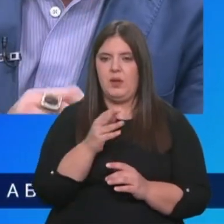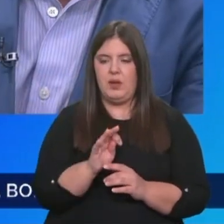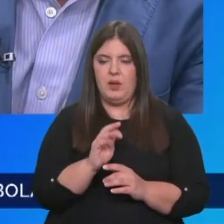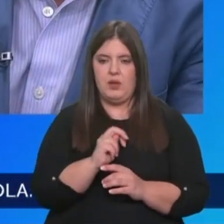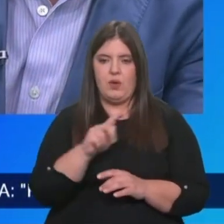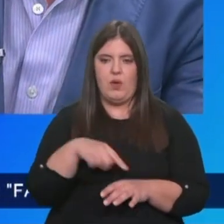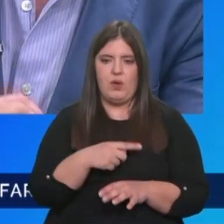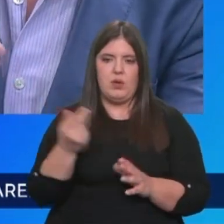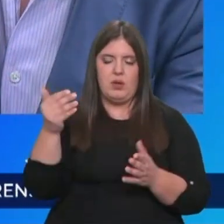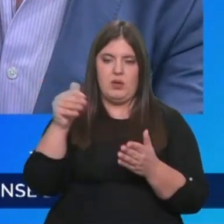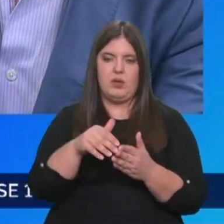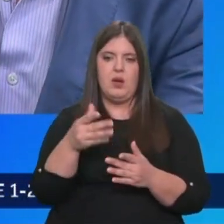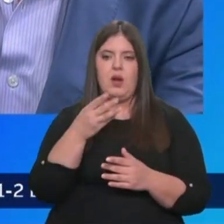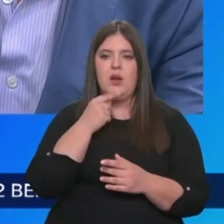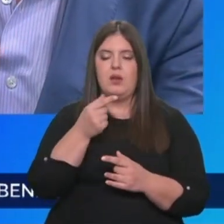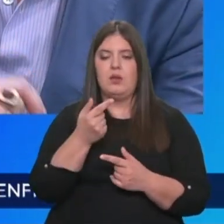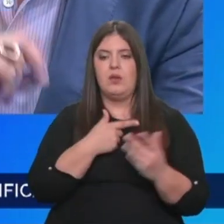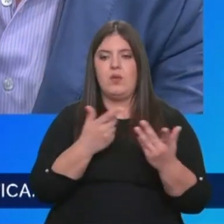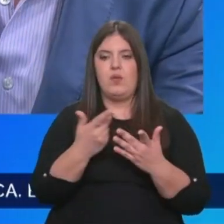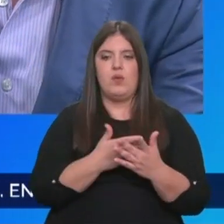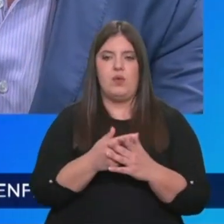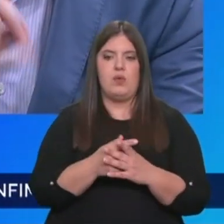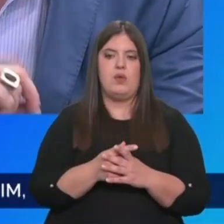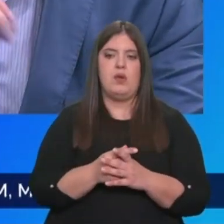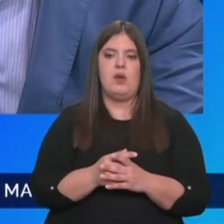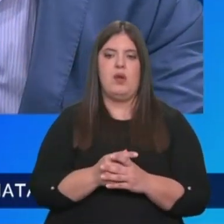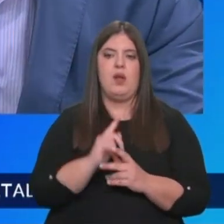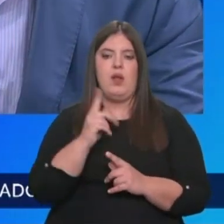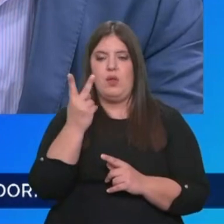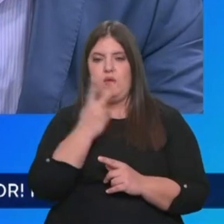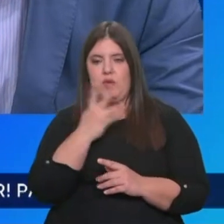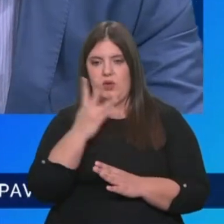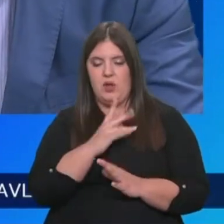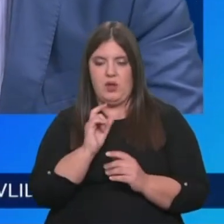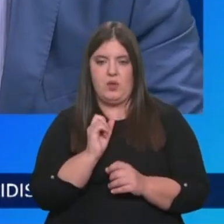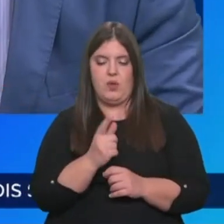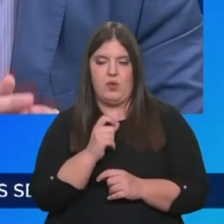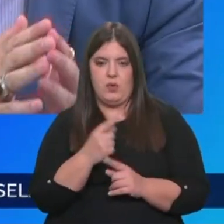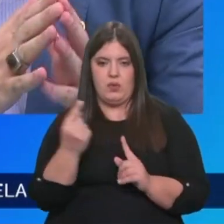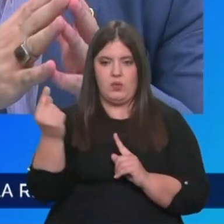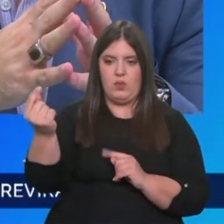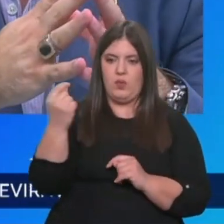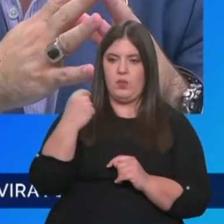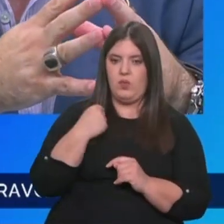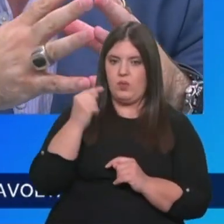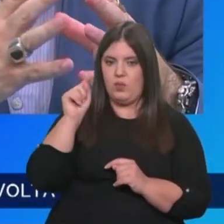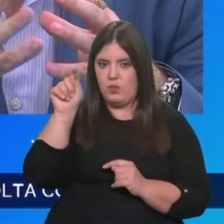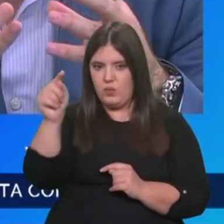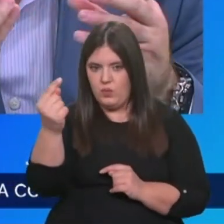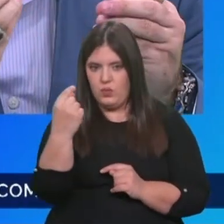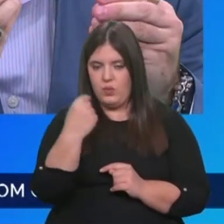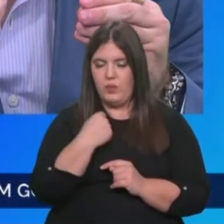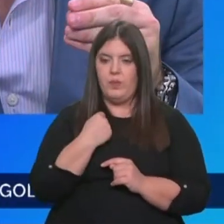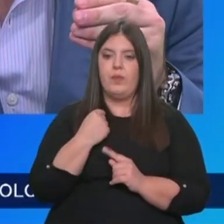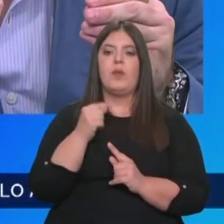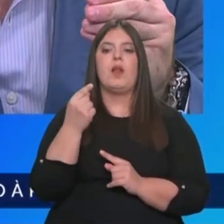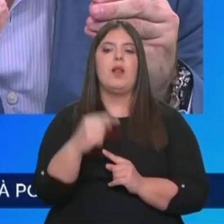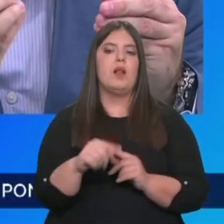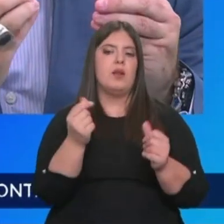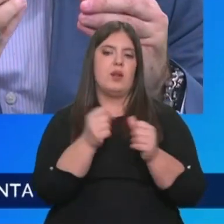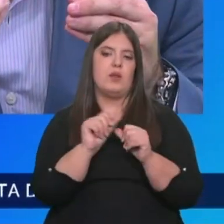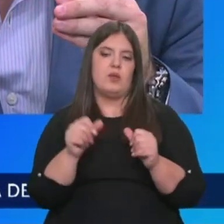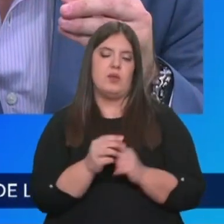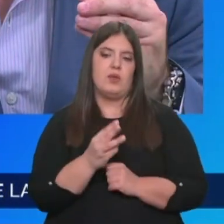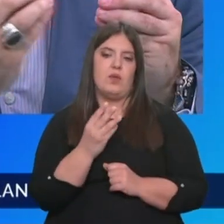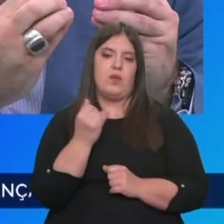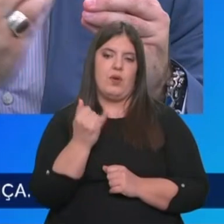horas a chegar à Terra. Imagina os diálogos que isto são. São diálogos de 2 dias, praticamente, entre um e outro. E ele tem um sistema, a Voyager